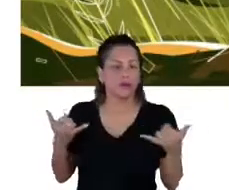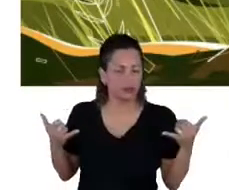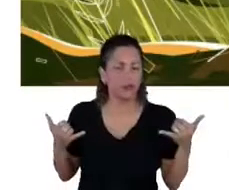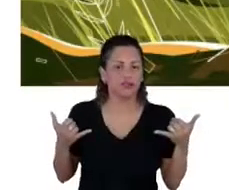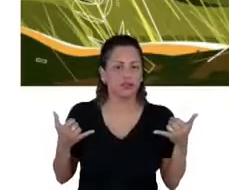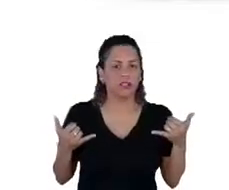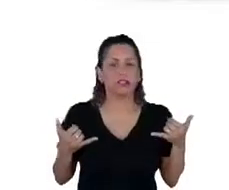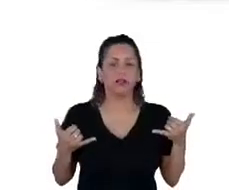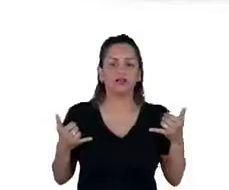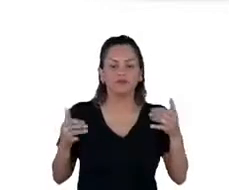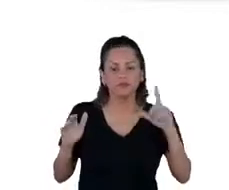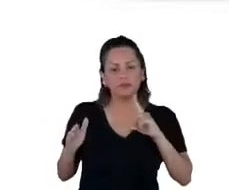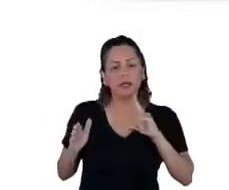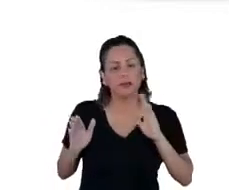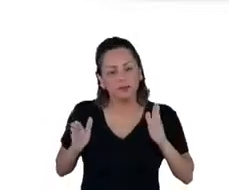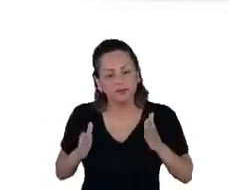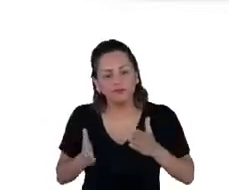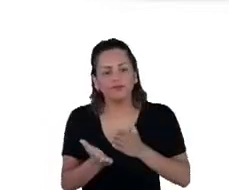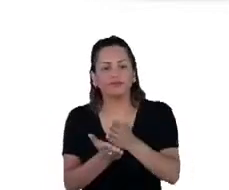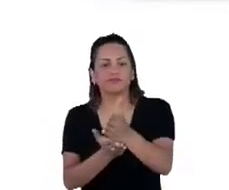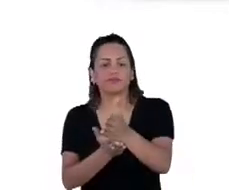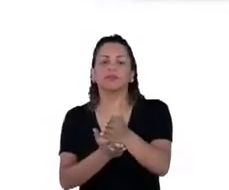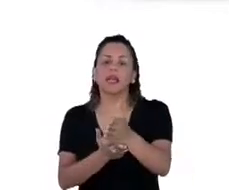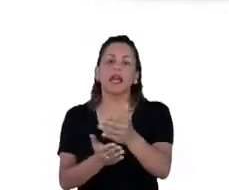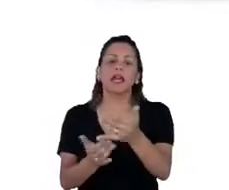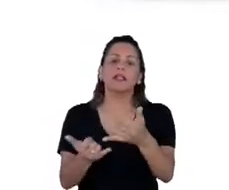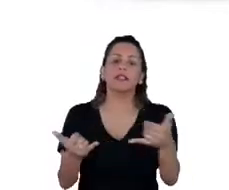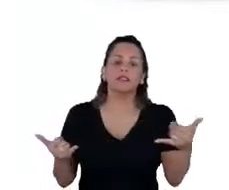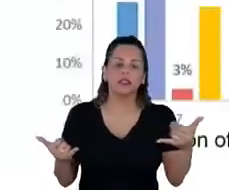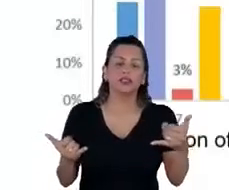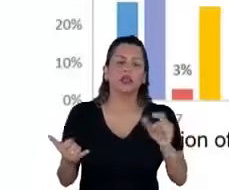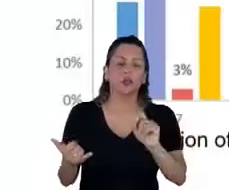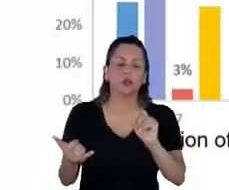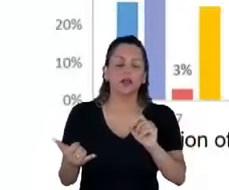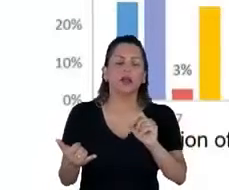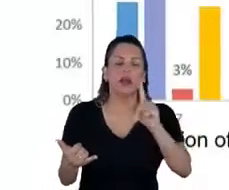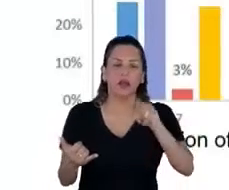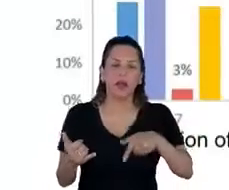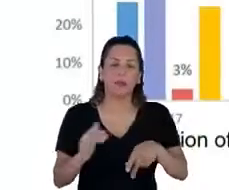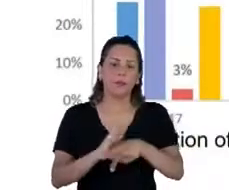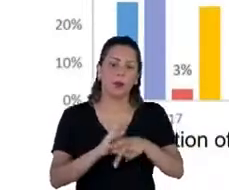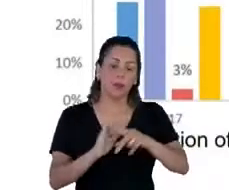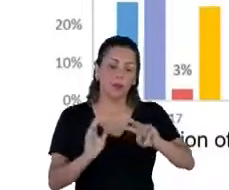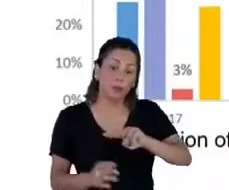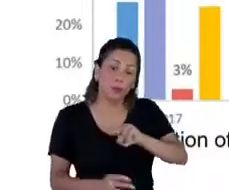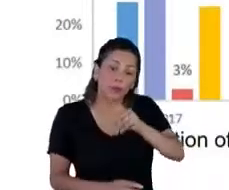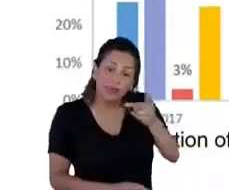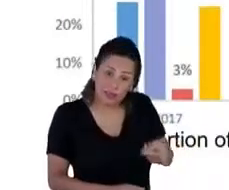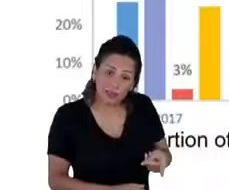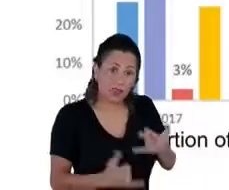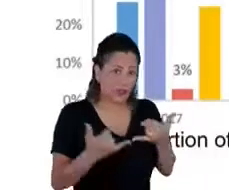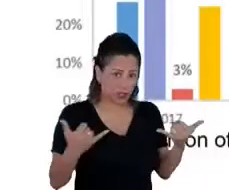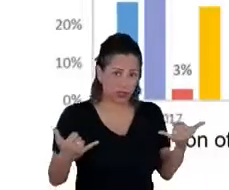direção para as energias em direção à transição energética. Segundo ponto, transição energética.